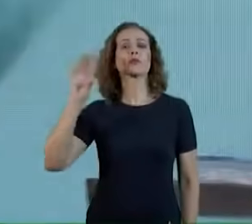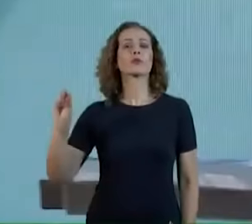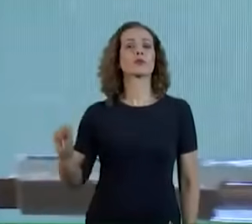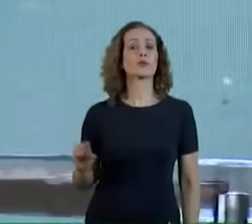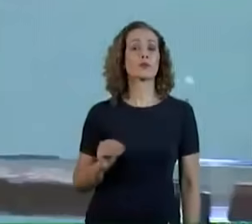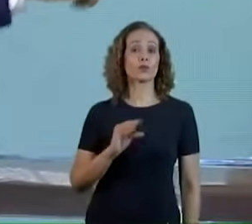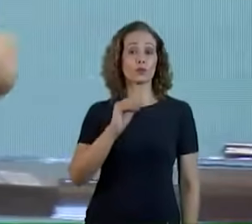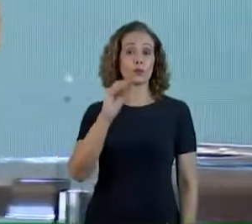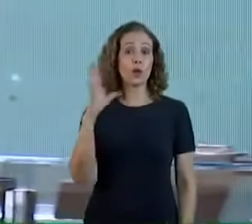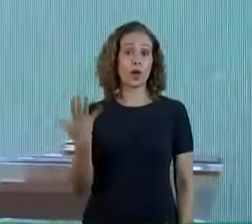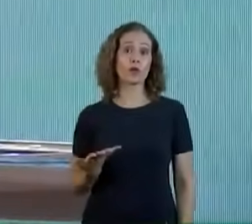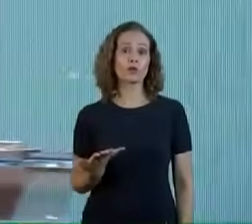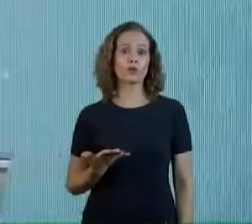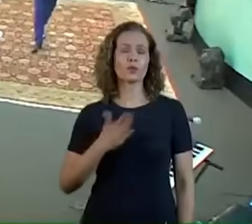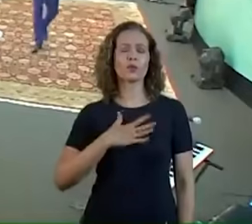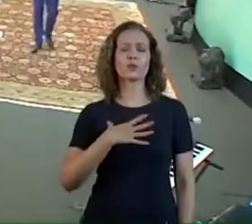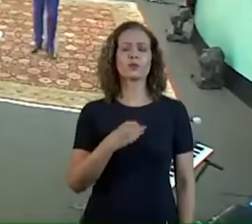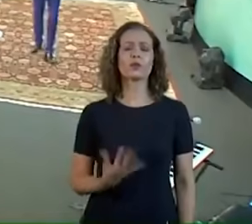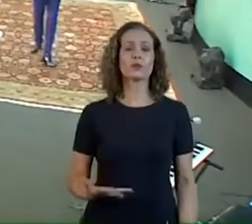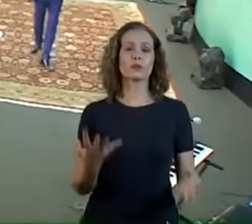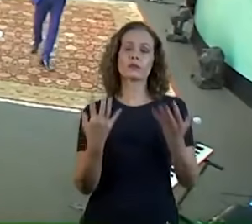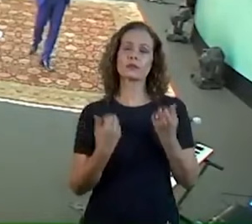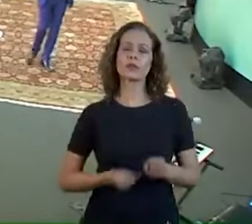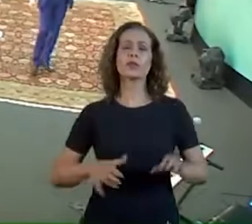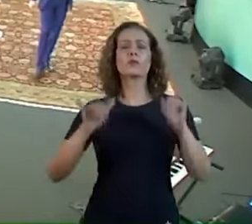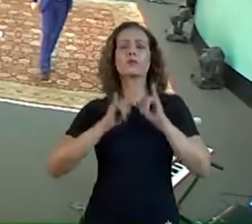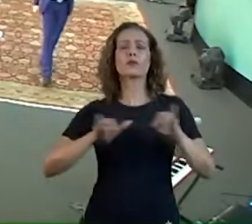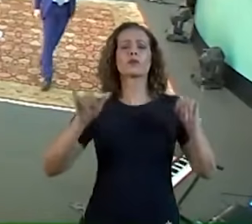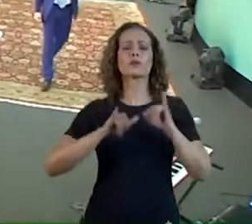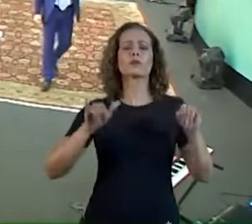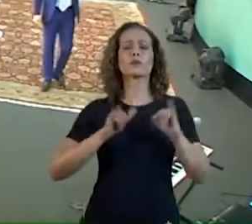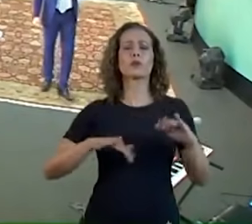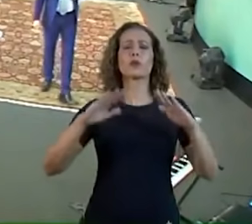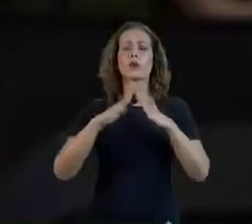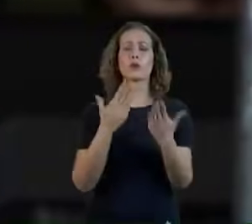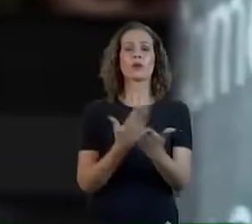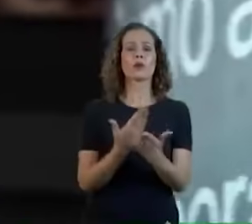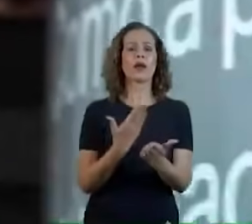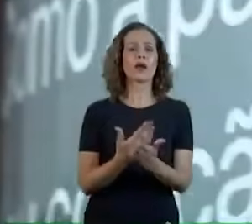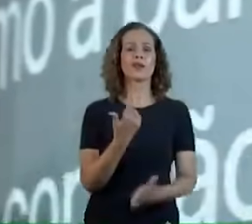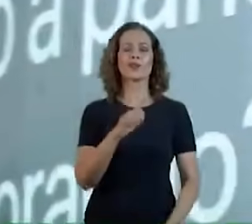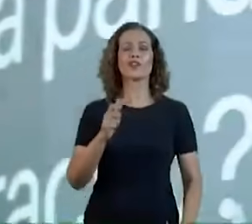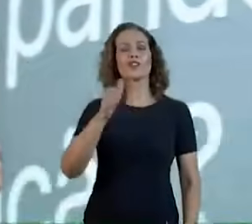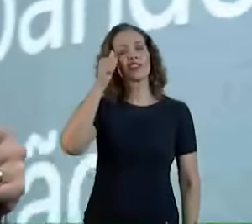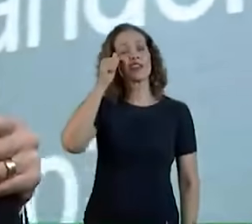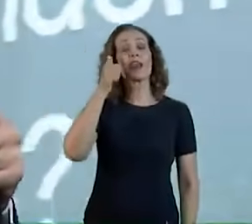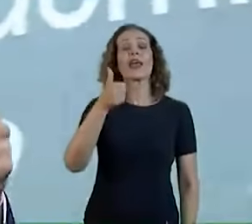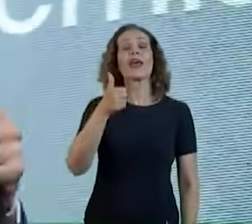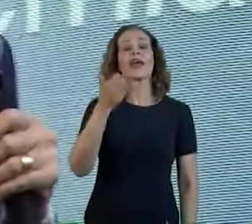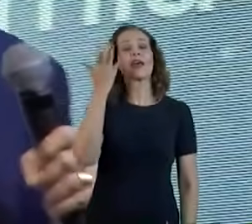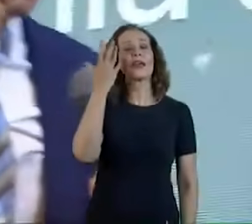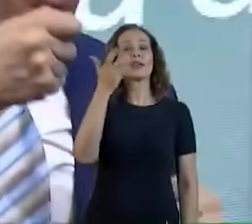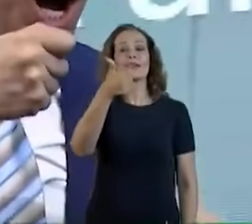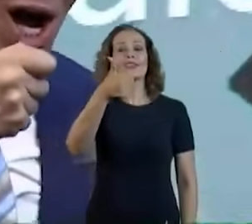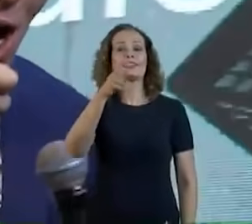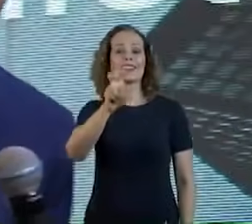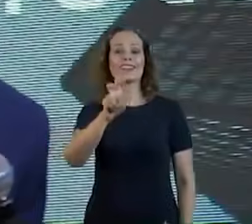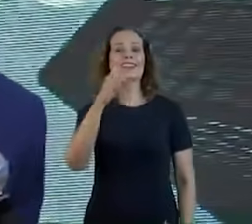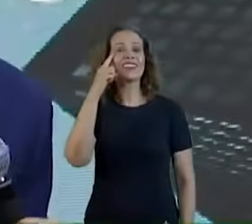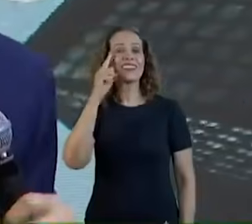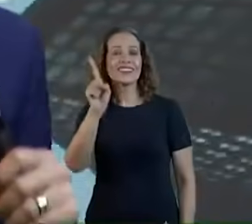chegou para os meus filhos quando anunciou que não ia ter aula durante 15 dias. Quem lembra? Era assim: